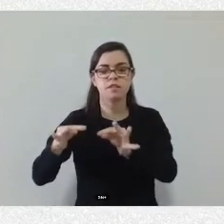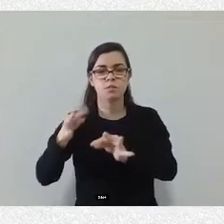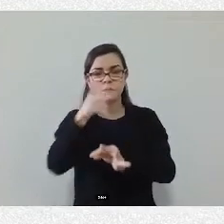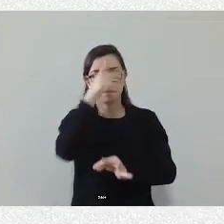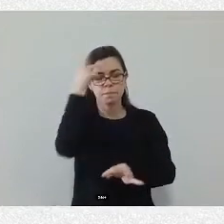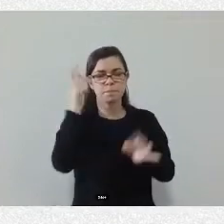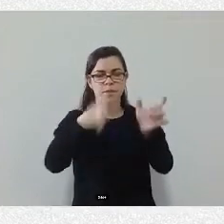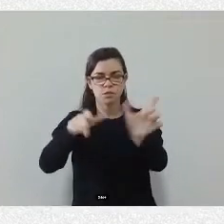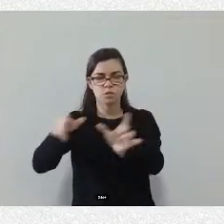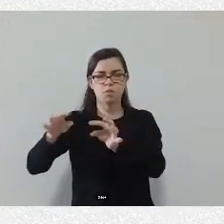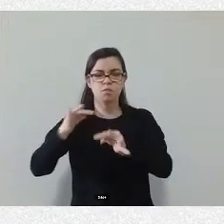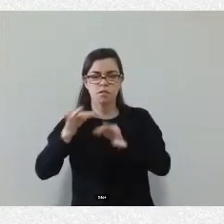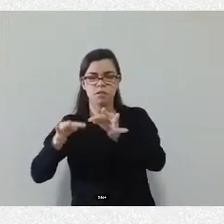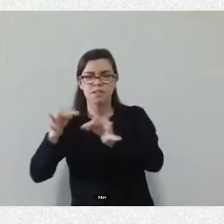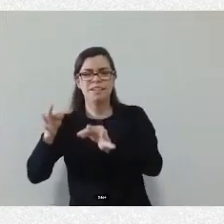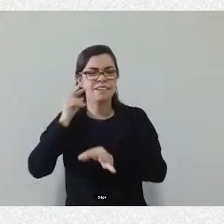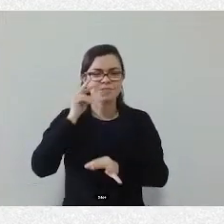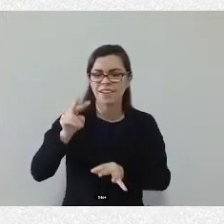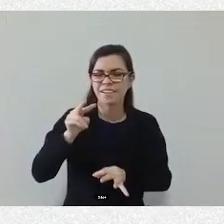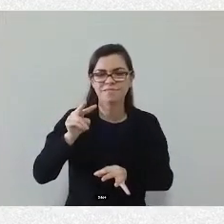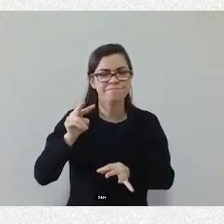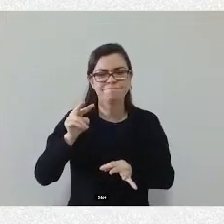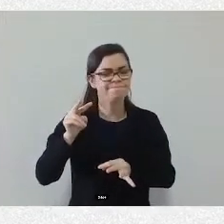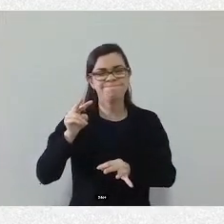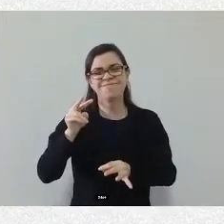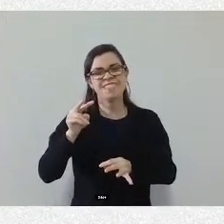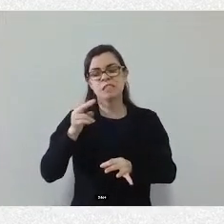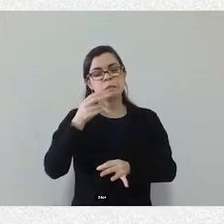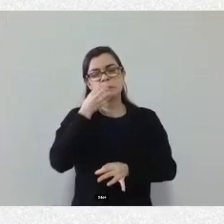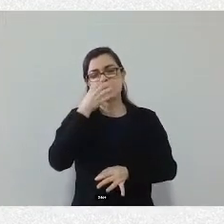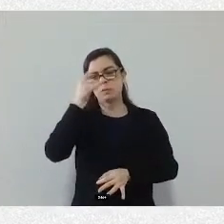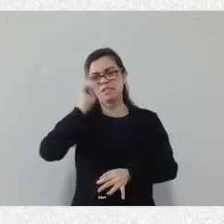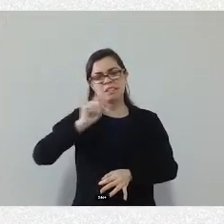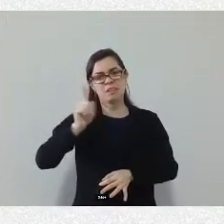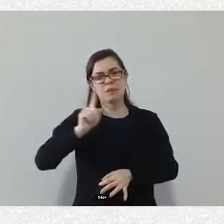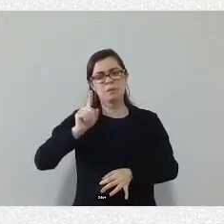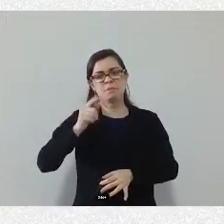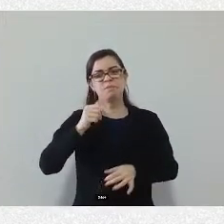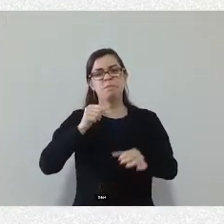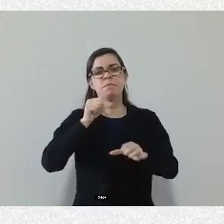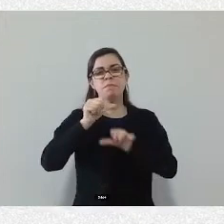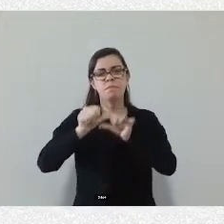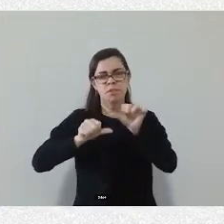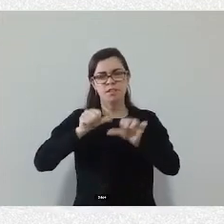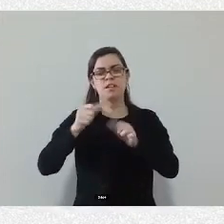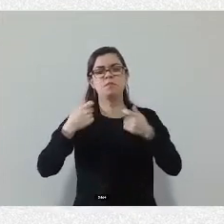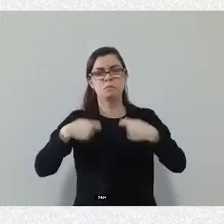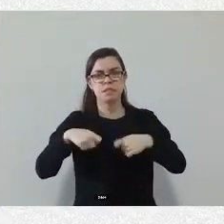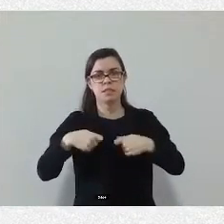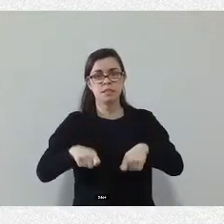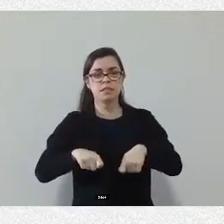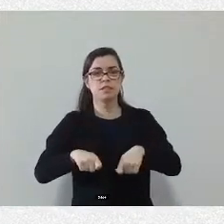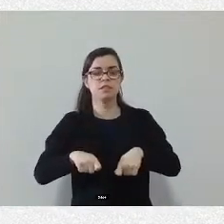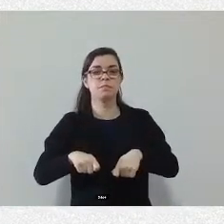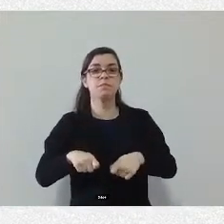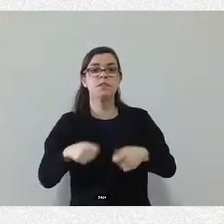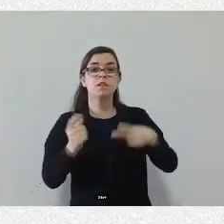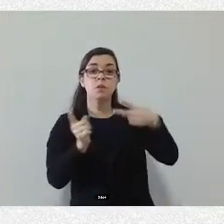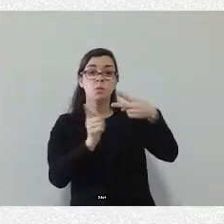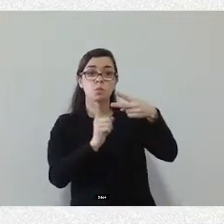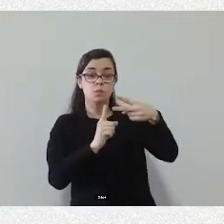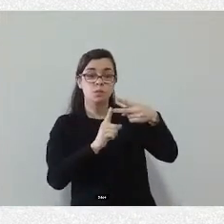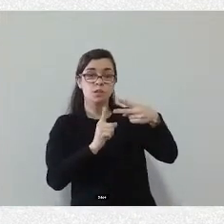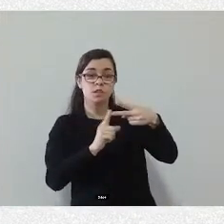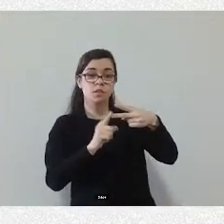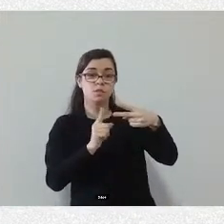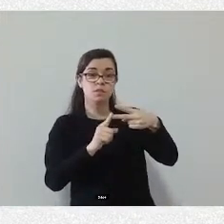e mostrarmos reprodutibilidade com esse tipo de estudo. O segundo ponto de benefício desses estudos de